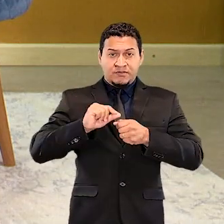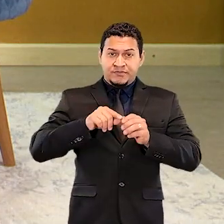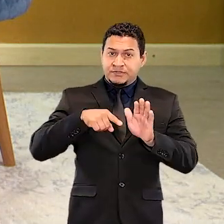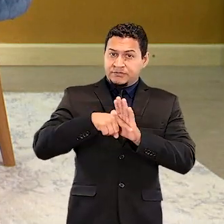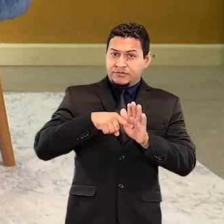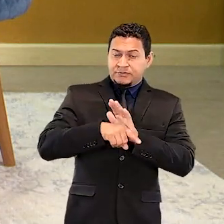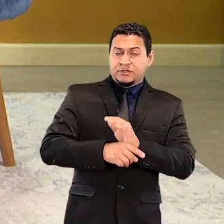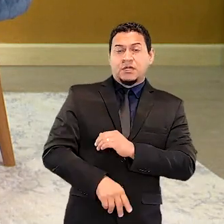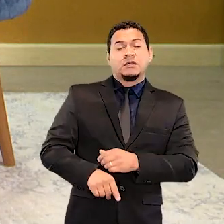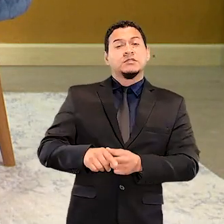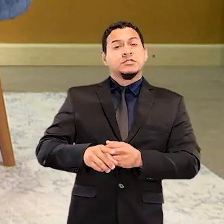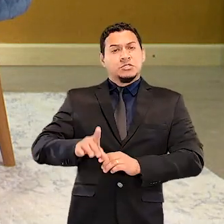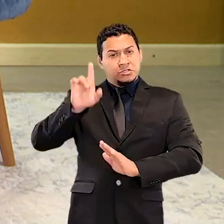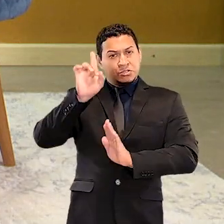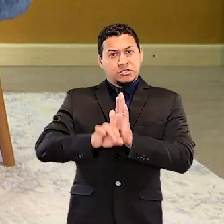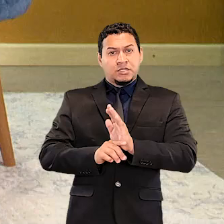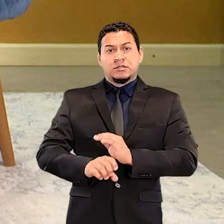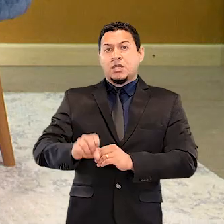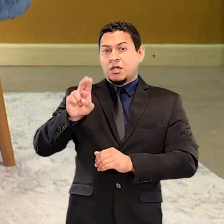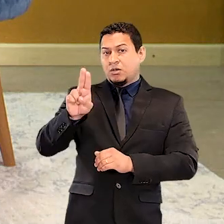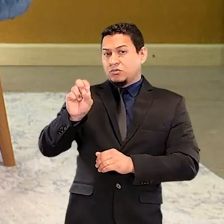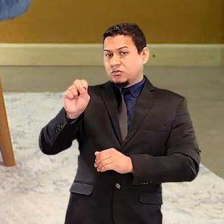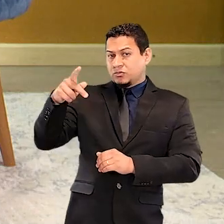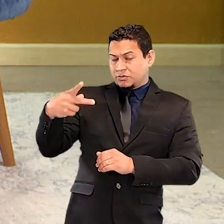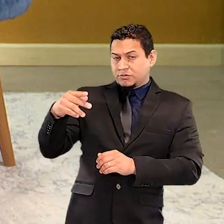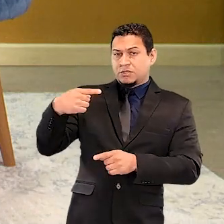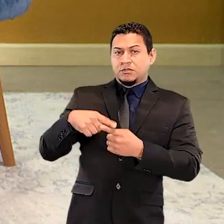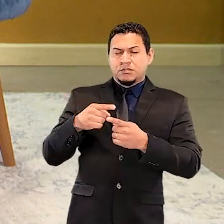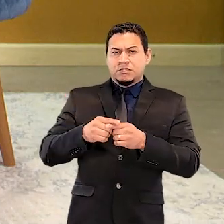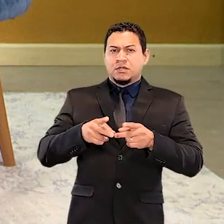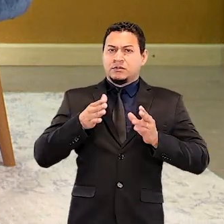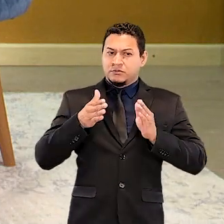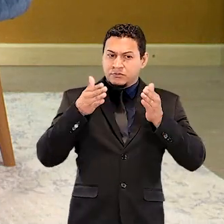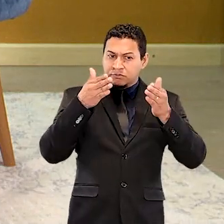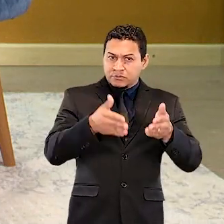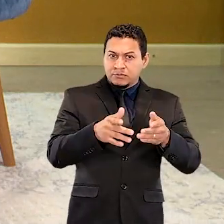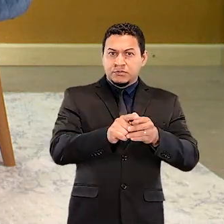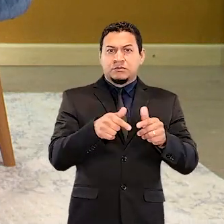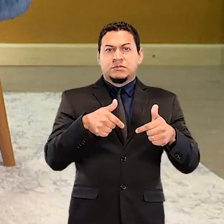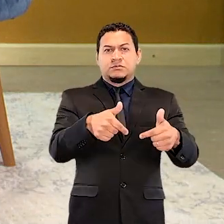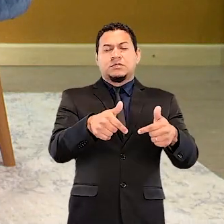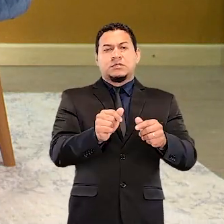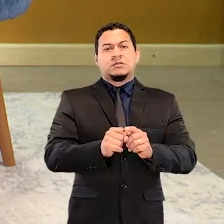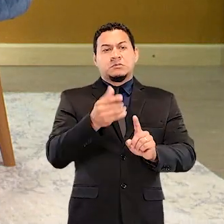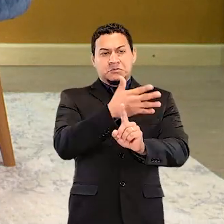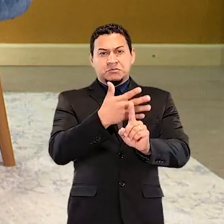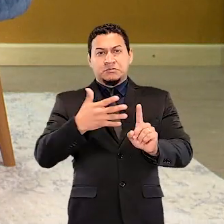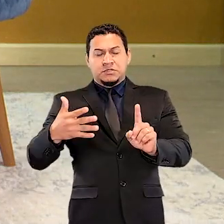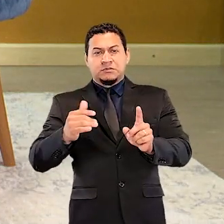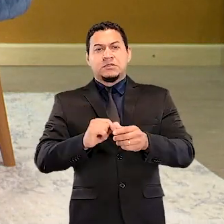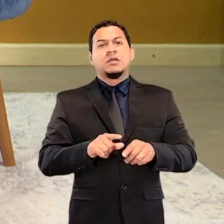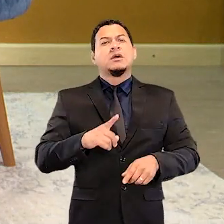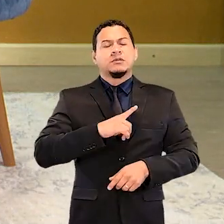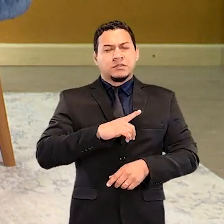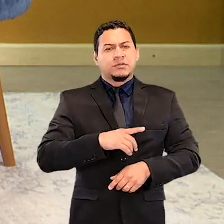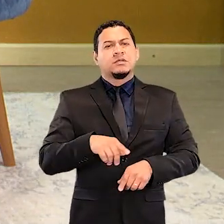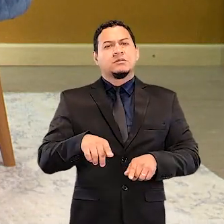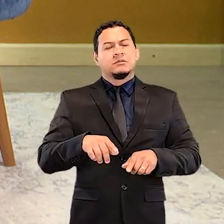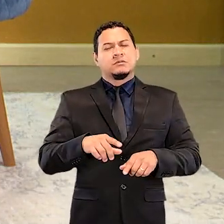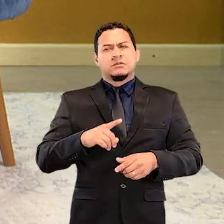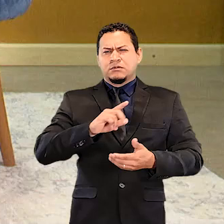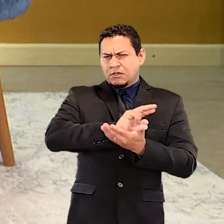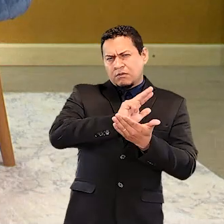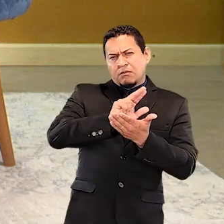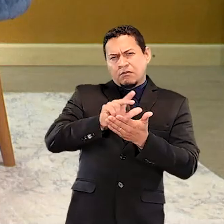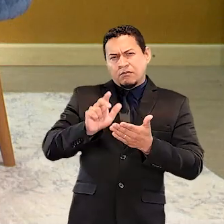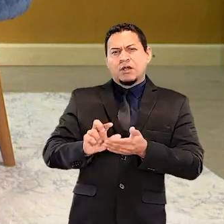Direito da USP, a minha pesquisa se centra nas ações afirmativas dirigidas às pessoas trans. E eu tenho também